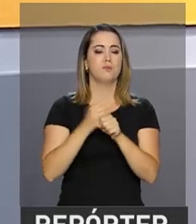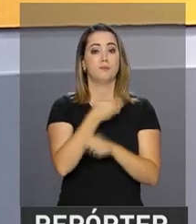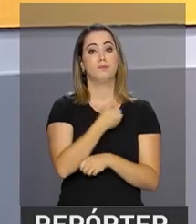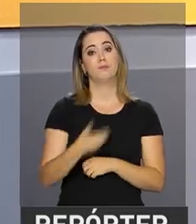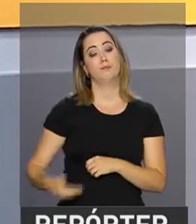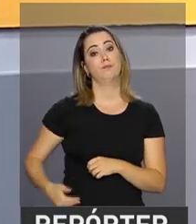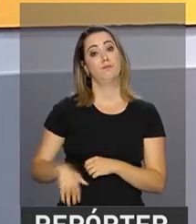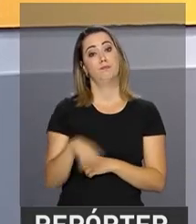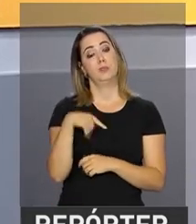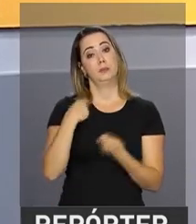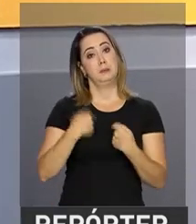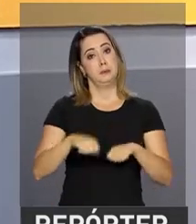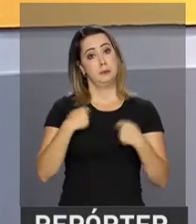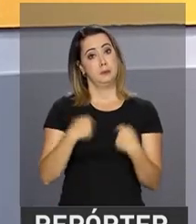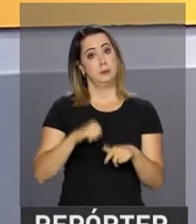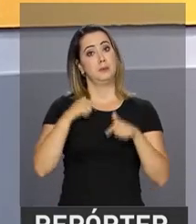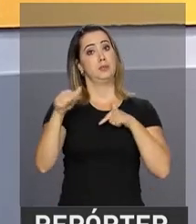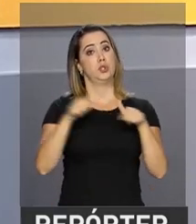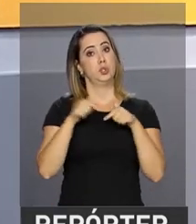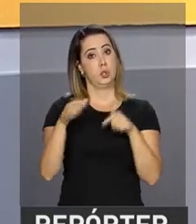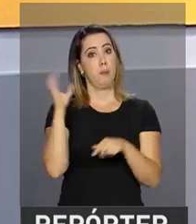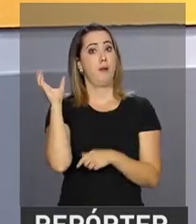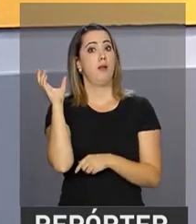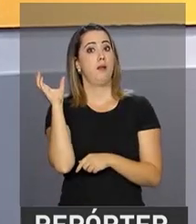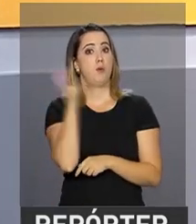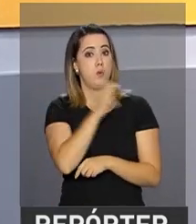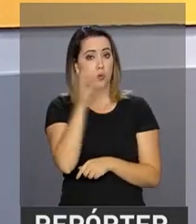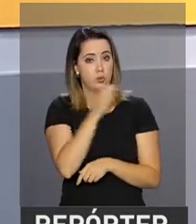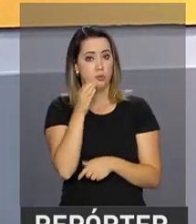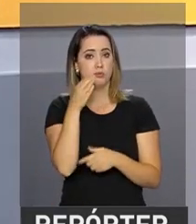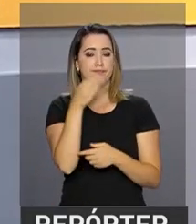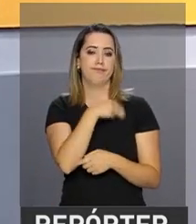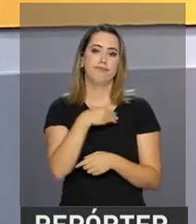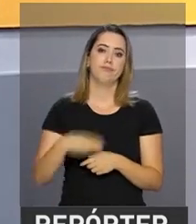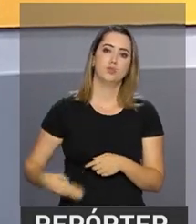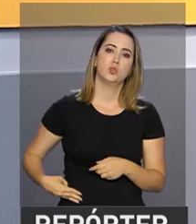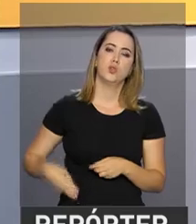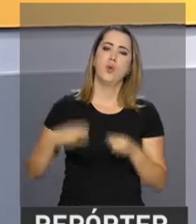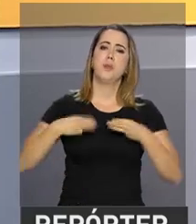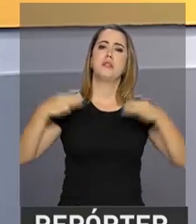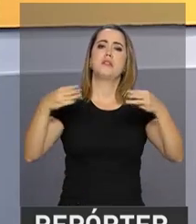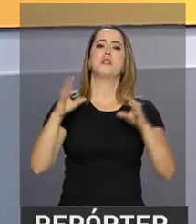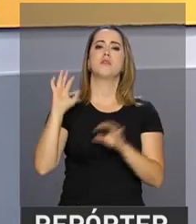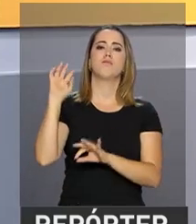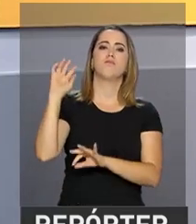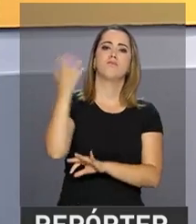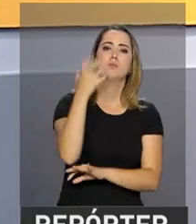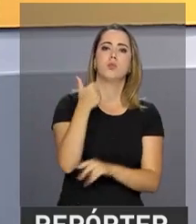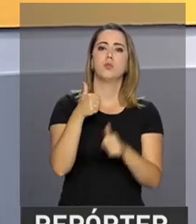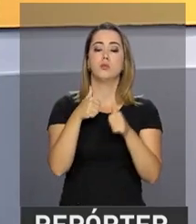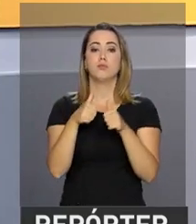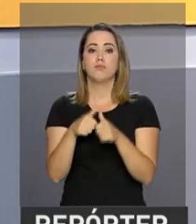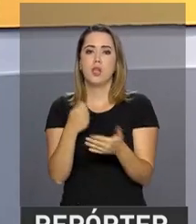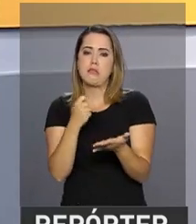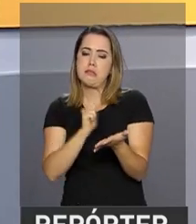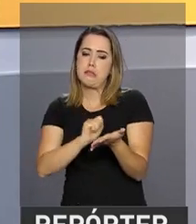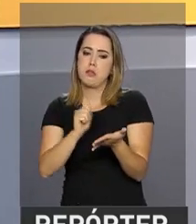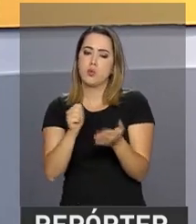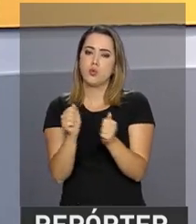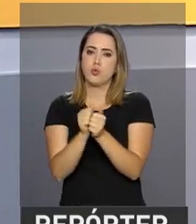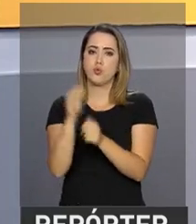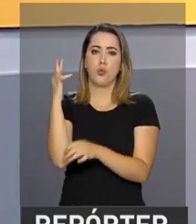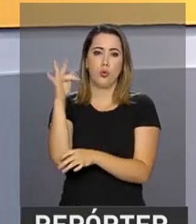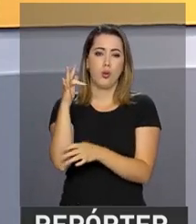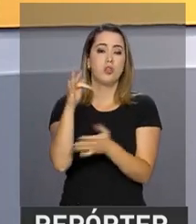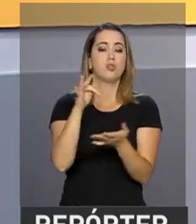levaram o governo a adotar uma medida emergencial. O Ministério do Meio Ambiente e o governo do estado assinaram um acordo para